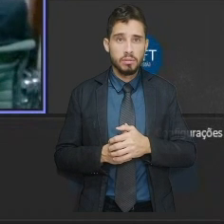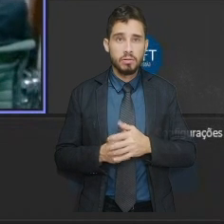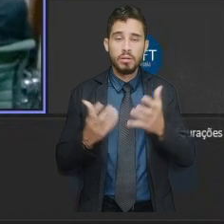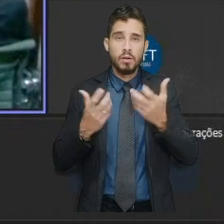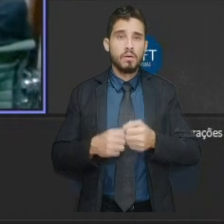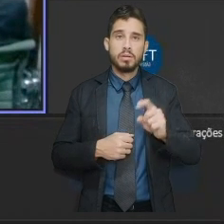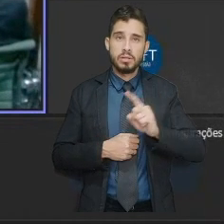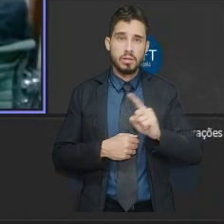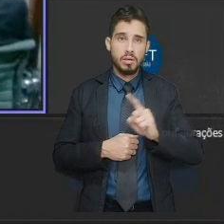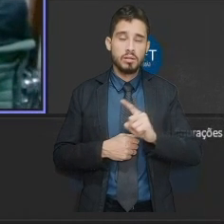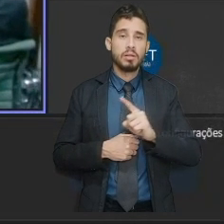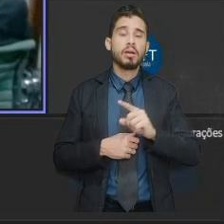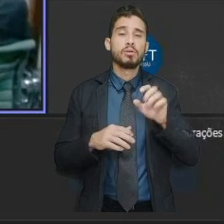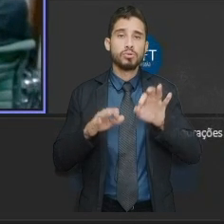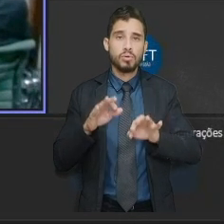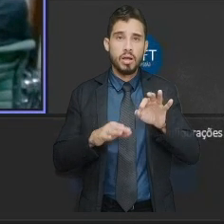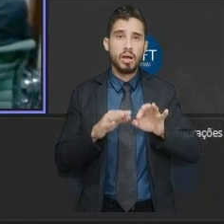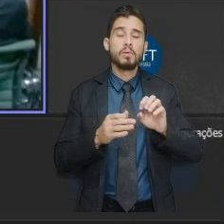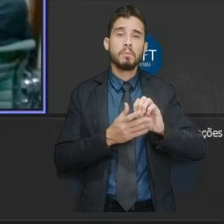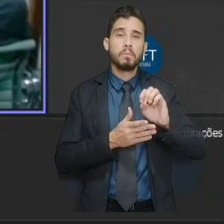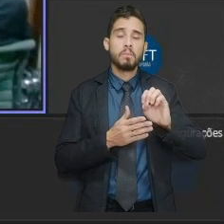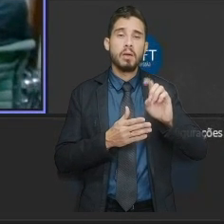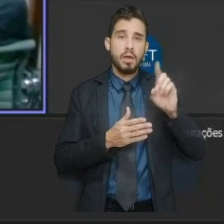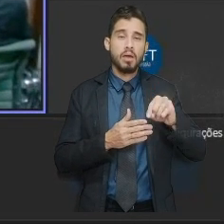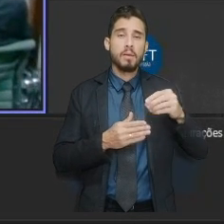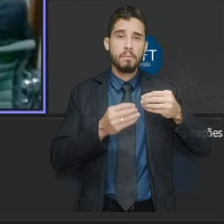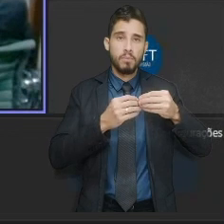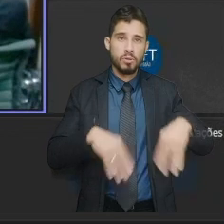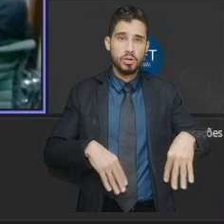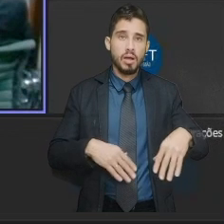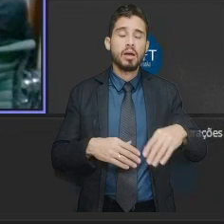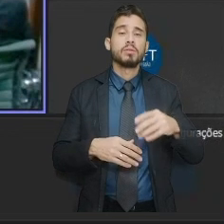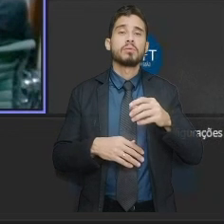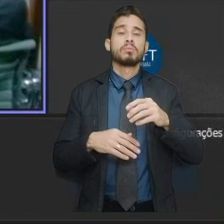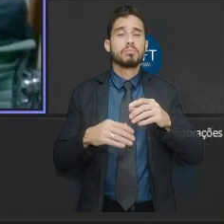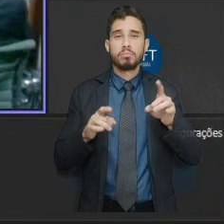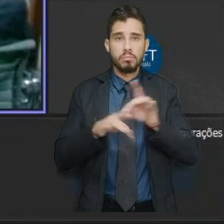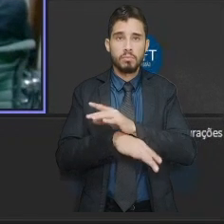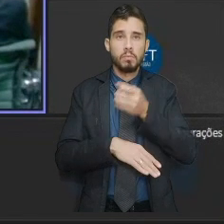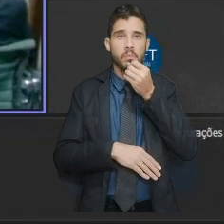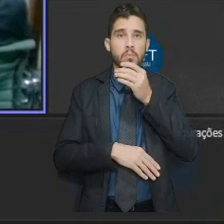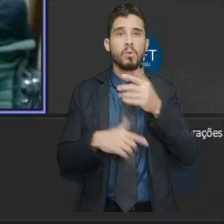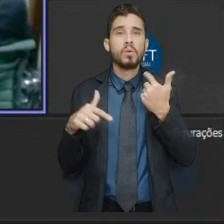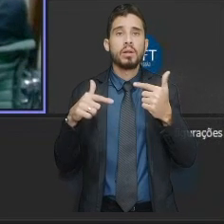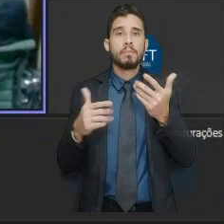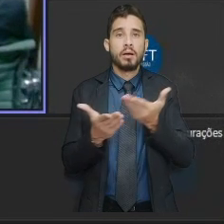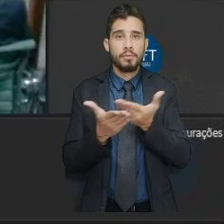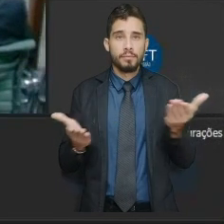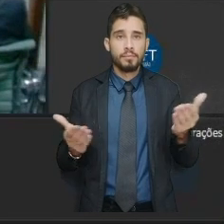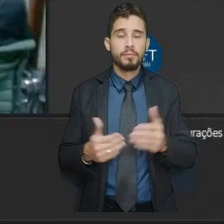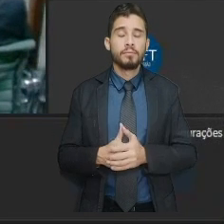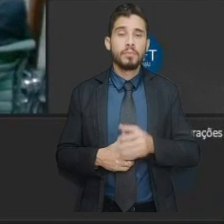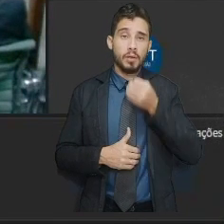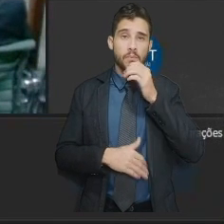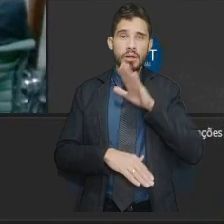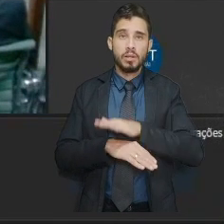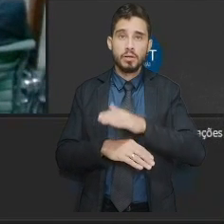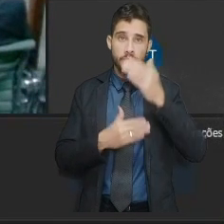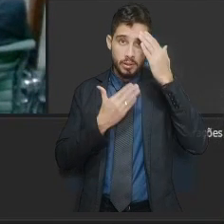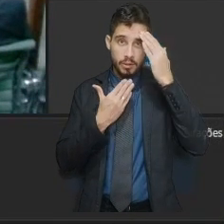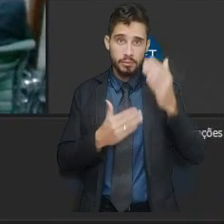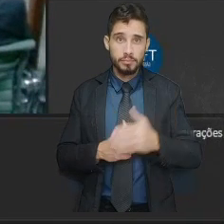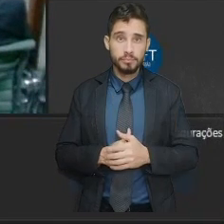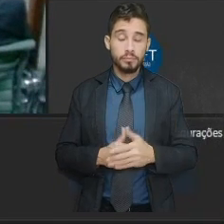de instrumento conhecido e não provido, agravo interno julgado prejudicado. Desejo, senhora, boa tarde, excelente trabalho. Boa tarde,